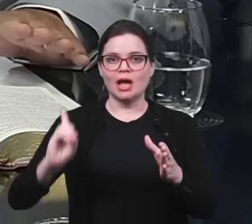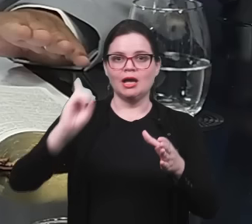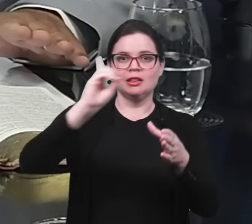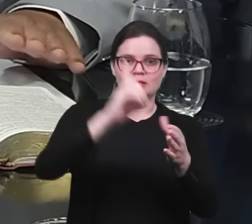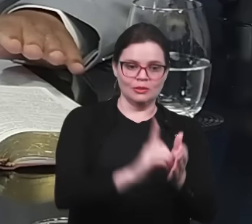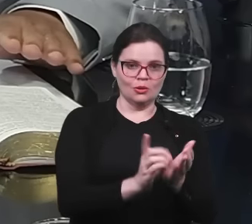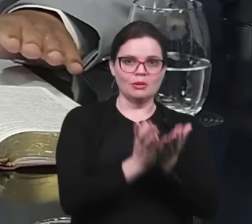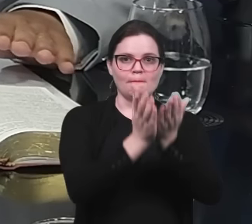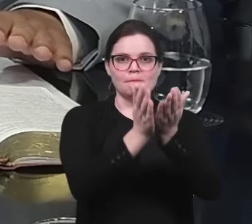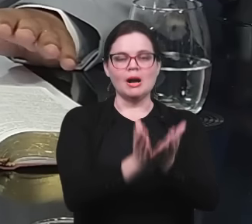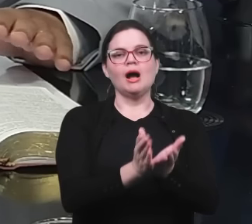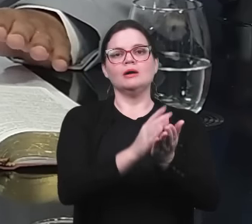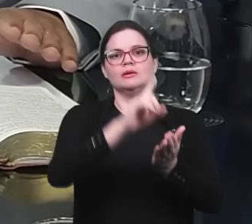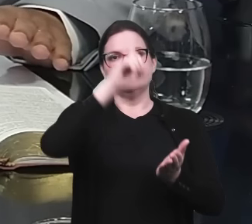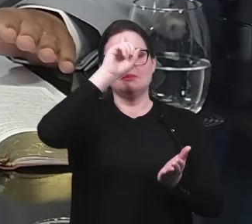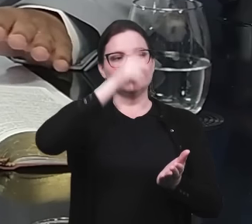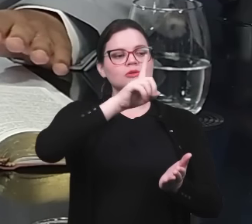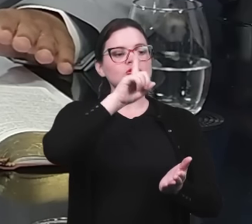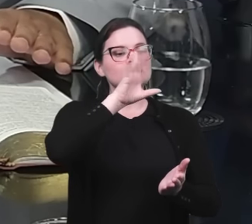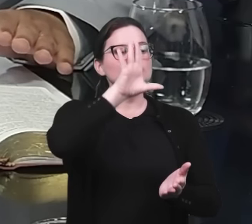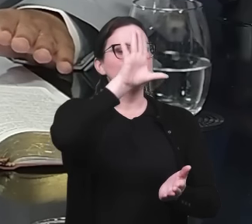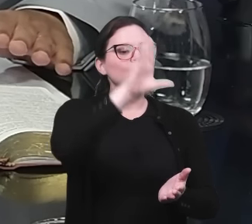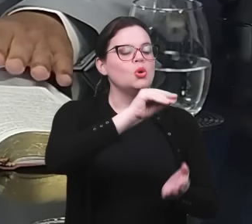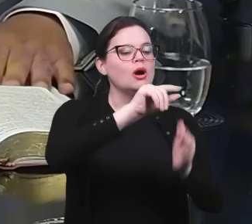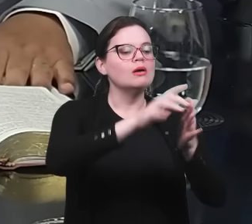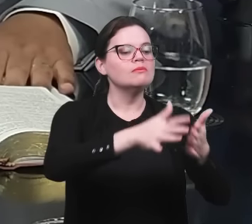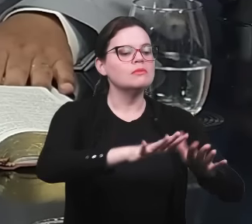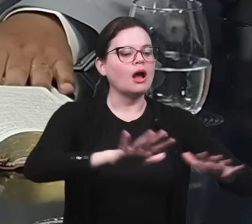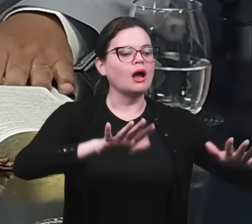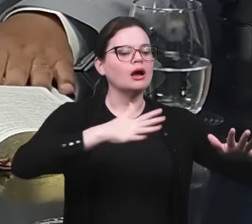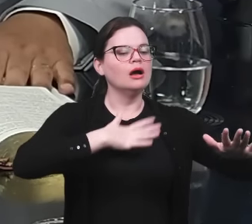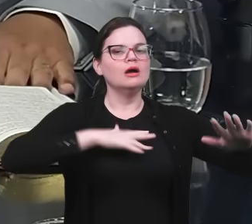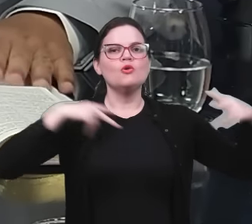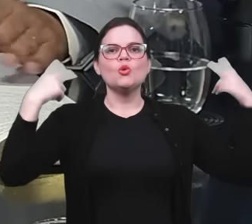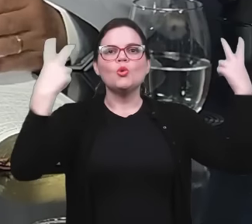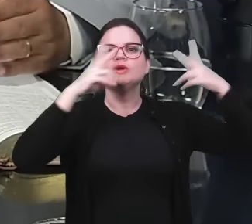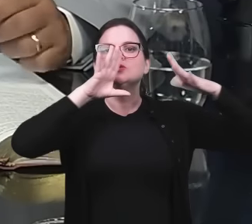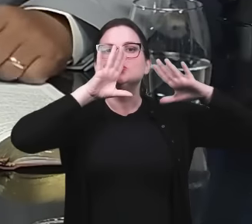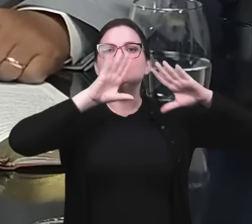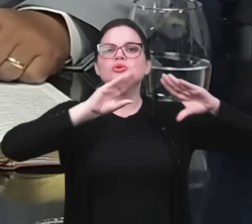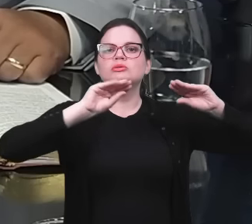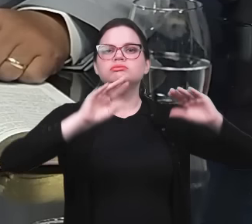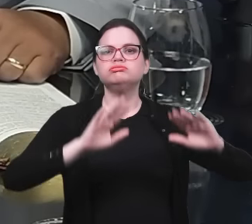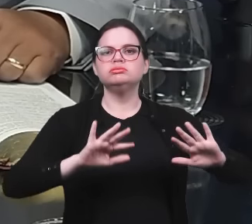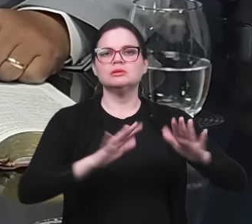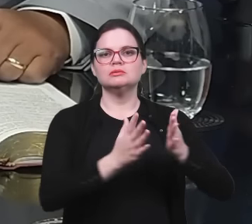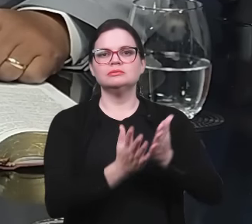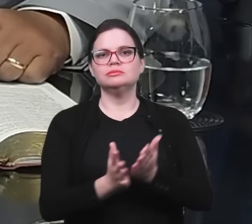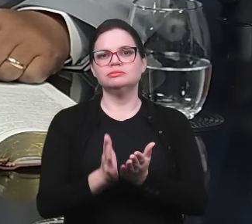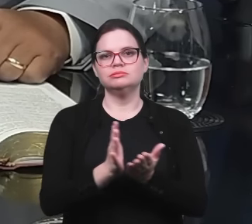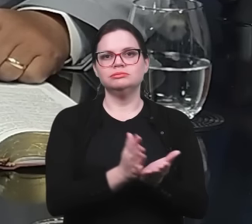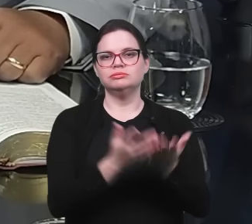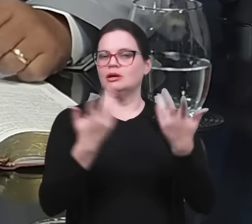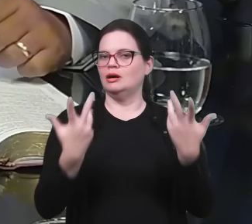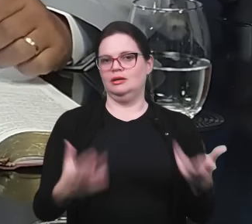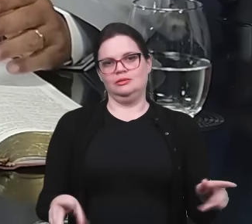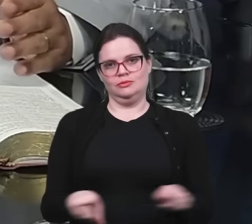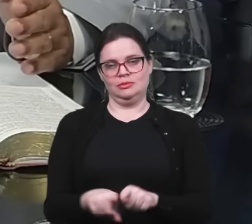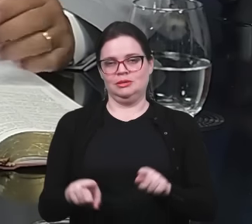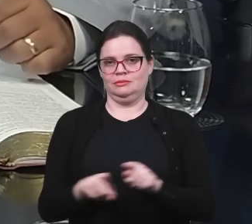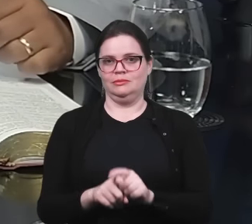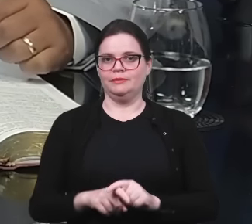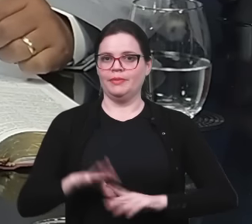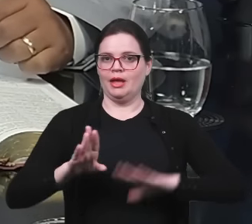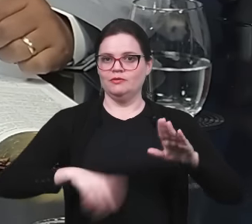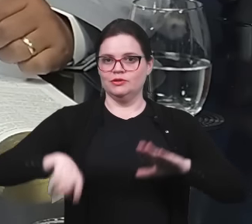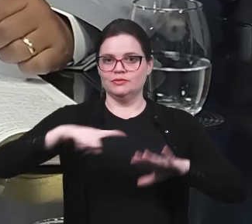no barco, ele deu ordem para o vento, para o mar, todo se acalmou. Então, você que nos ouve, né? Às vezes o